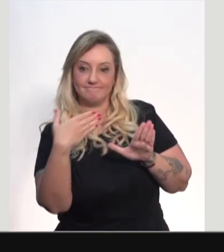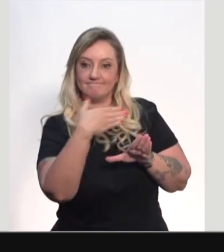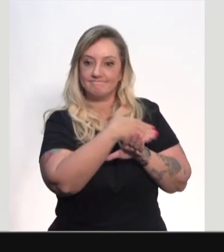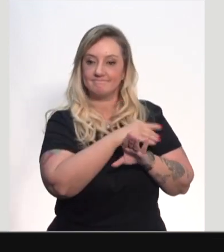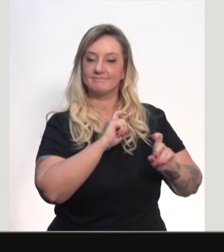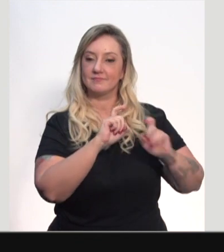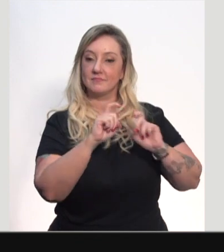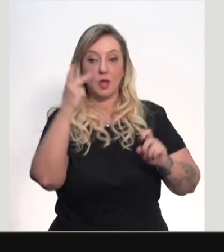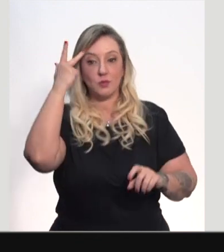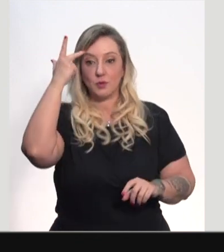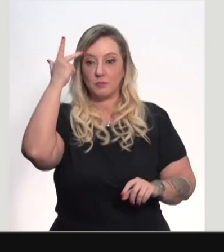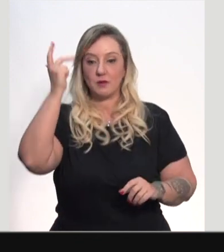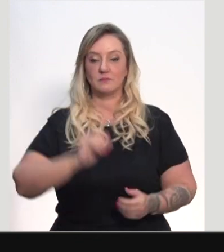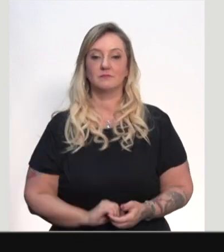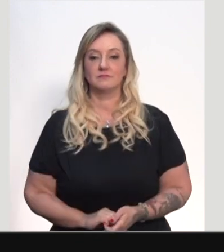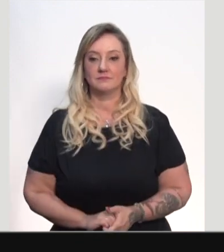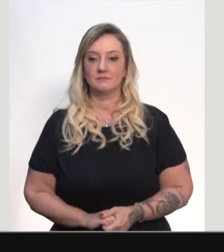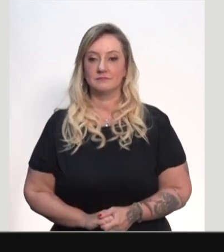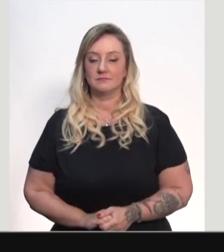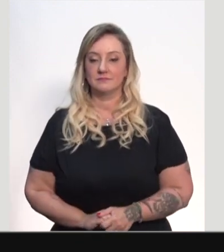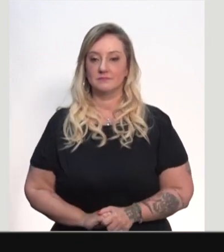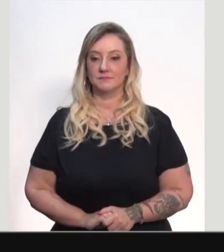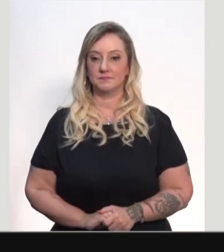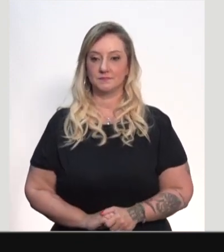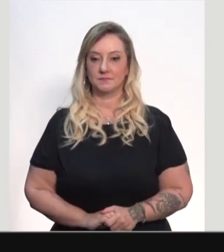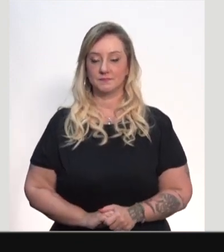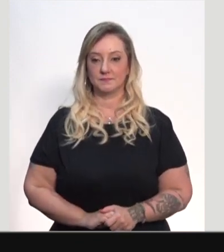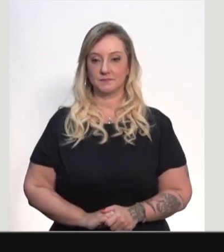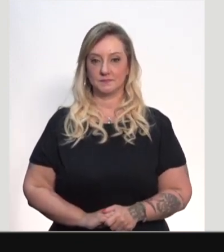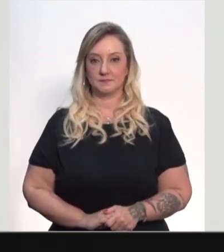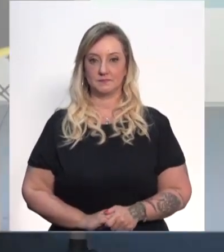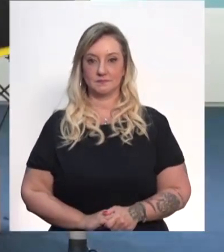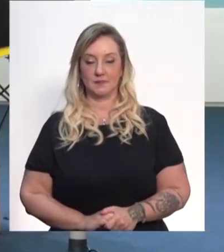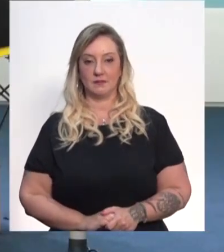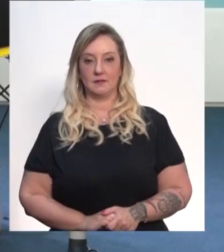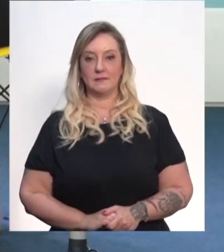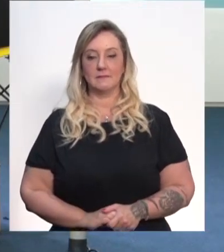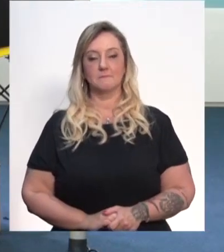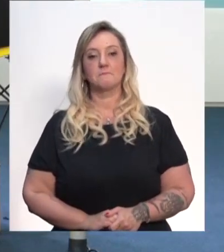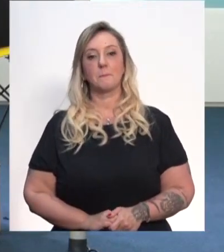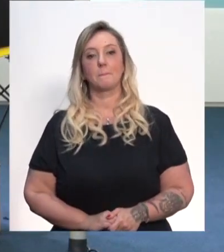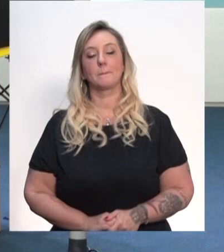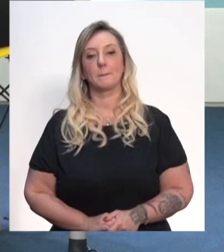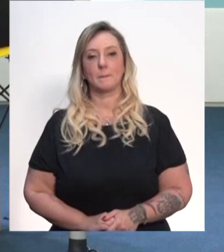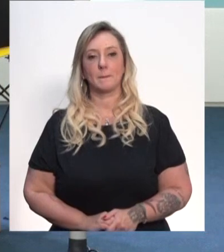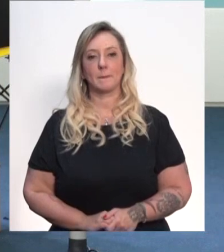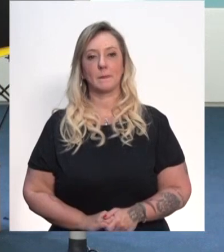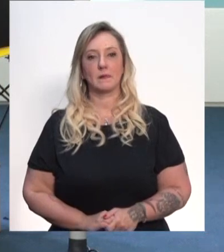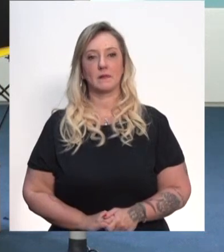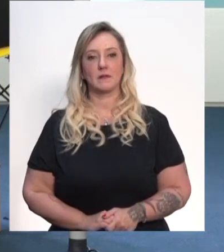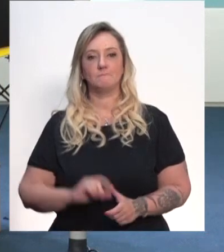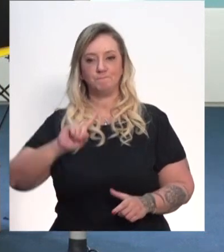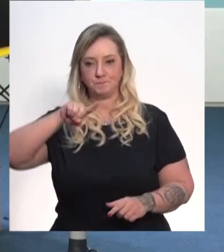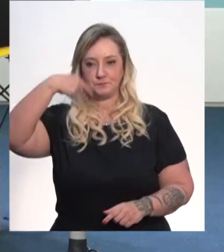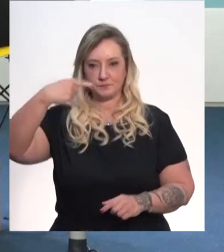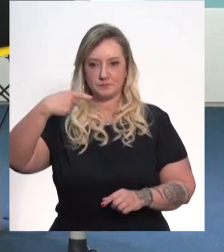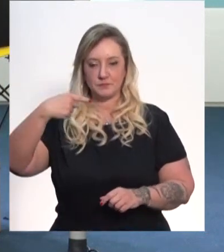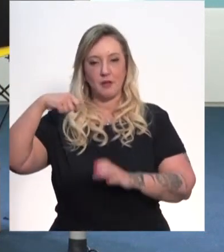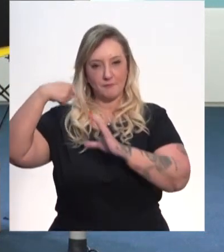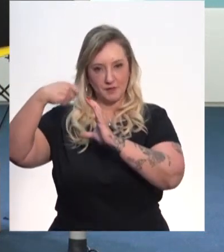juntando pessoas de componentes diferentes dentro da área. Posso até ter o desafio maior com outras áreas.